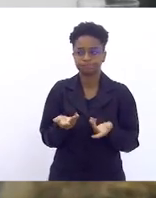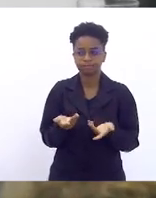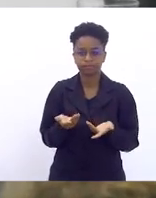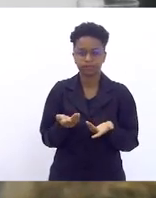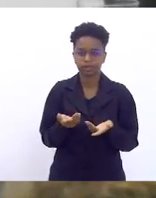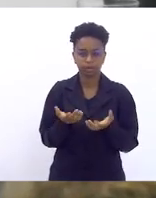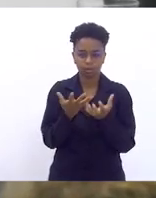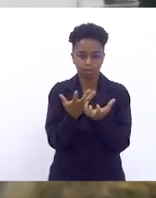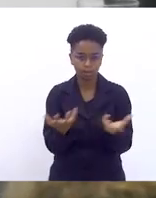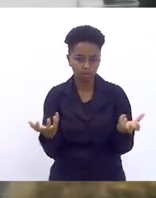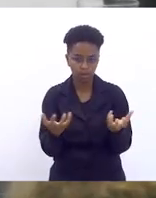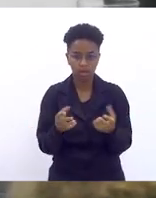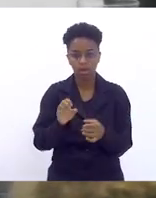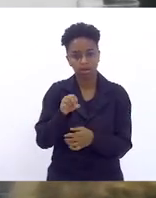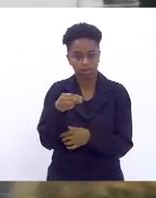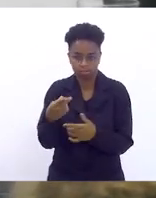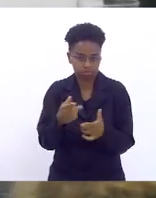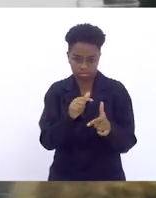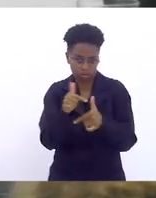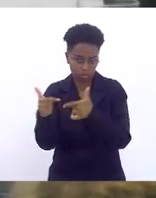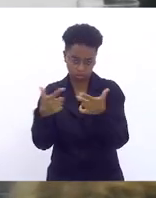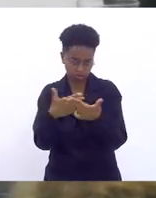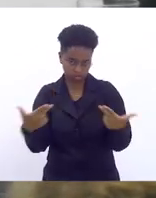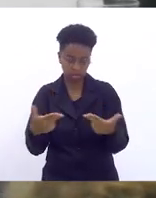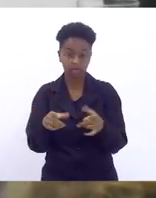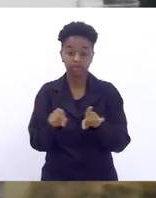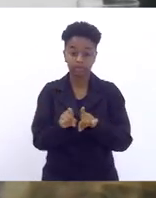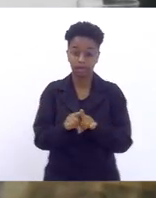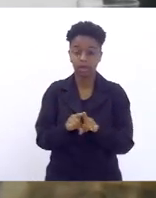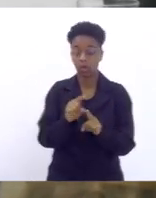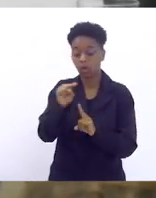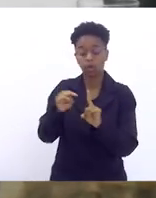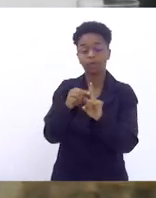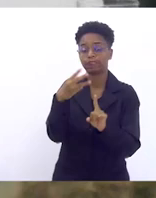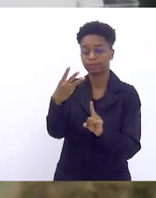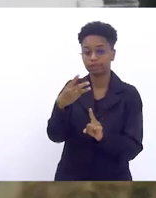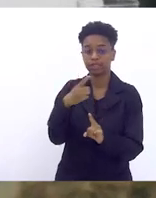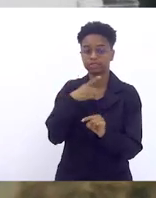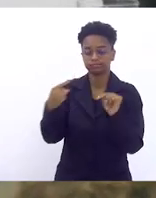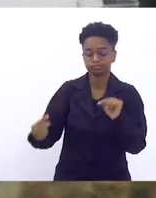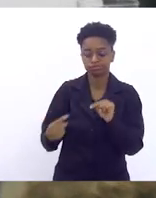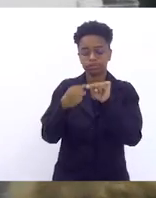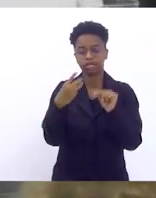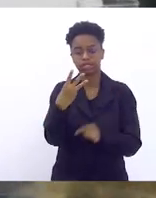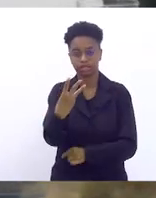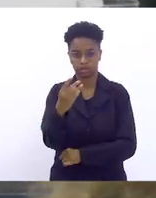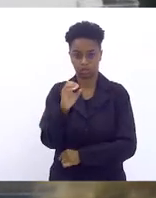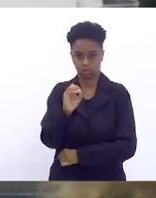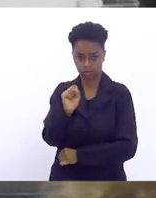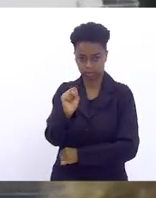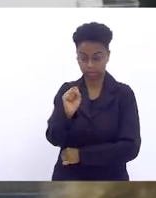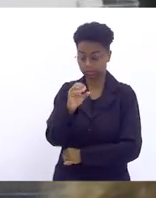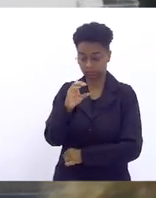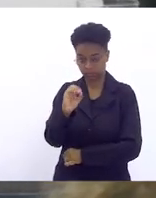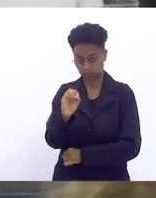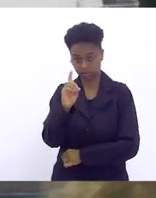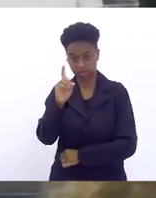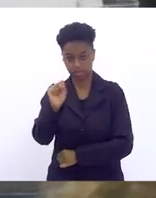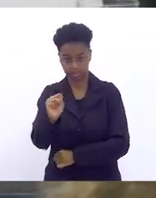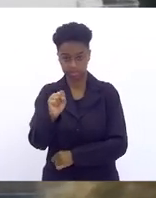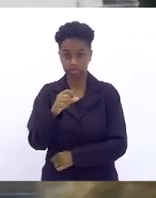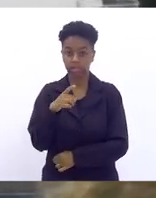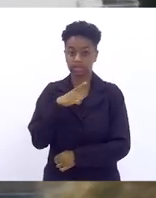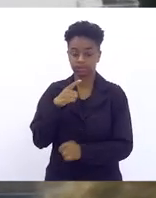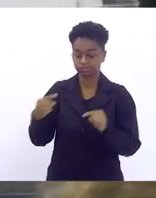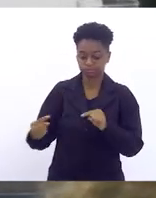seca Enfim então essa missão 3 ela tem de três ods o 3 Porque tem uma relação